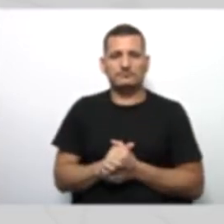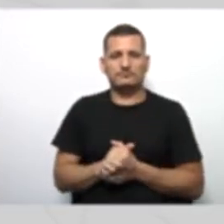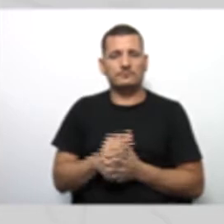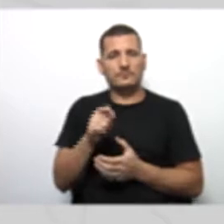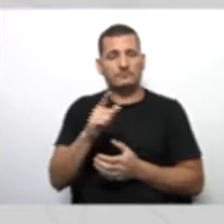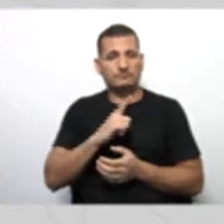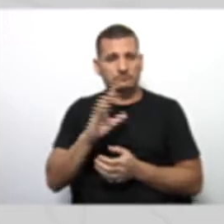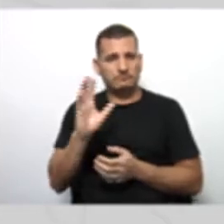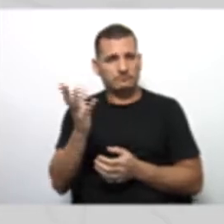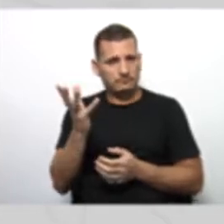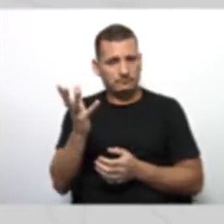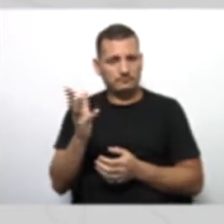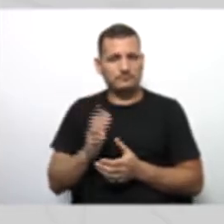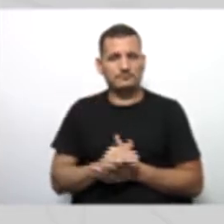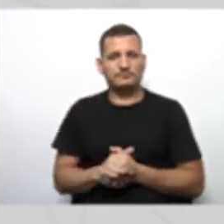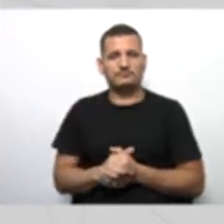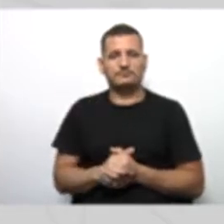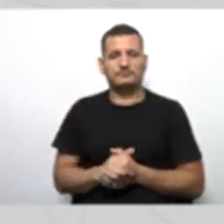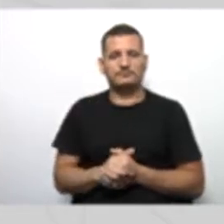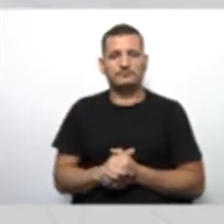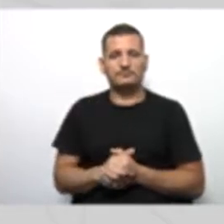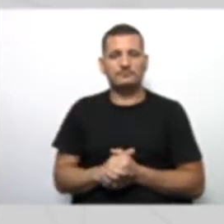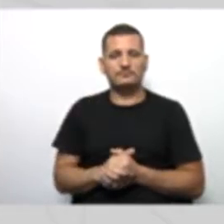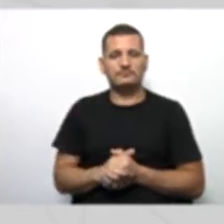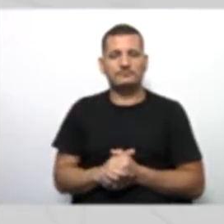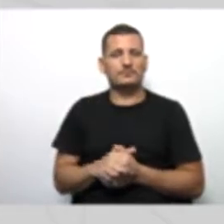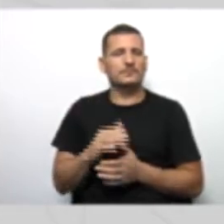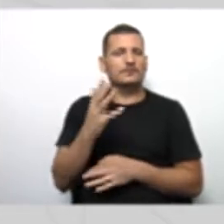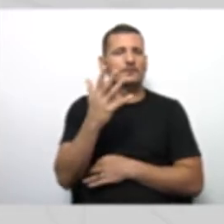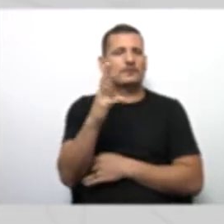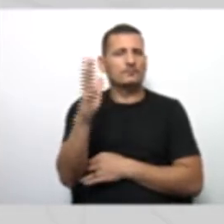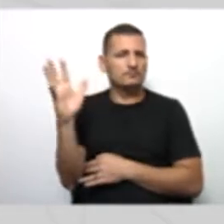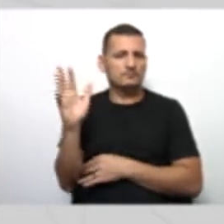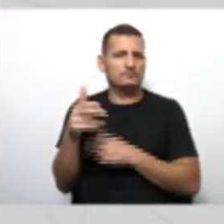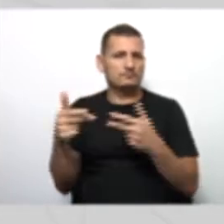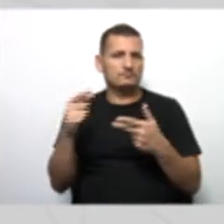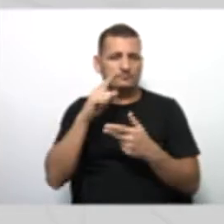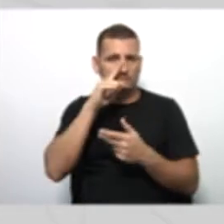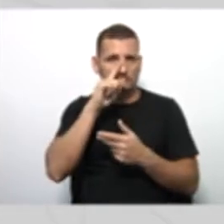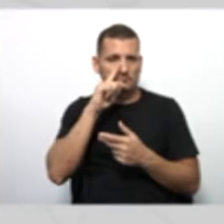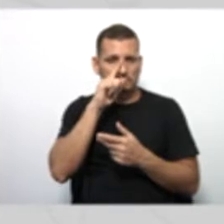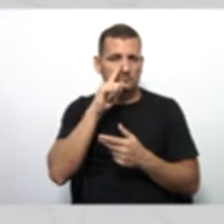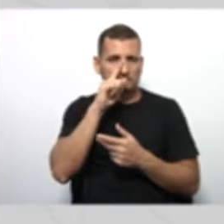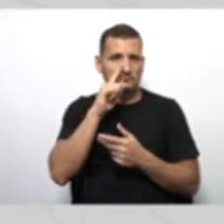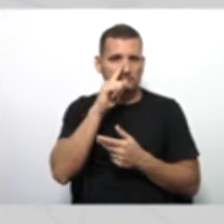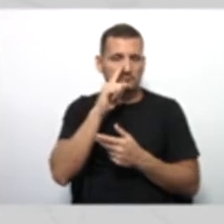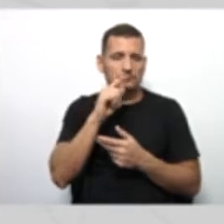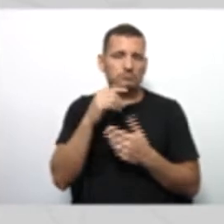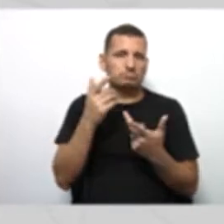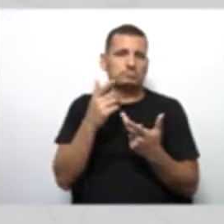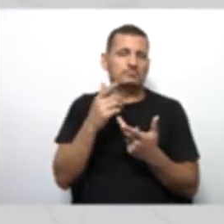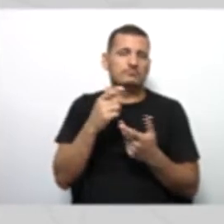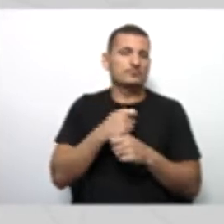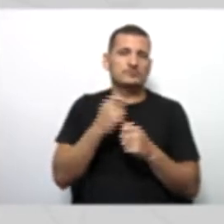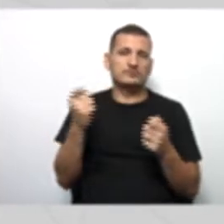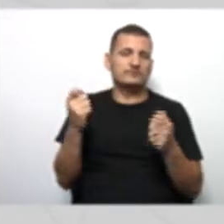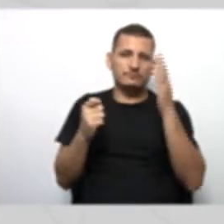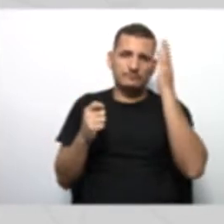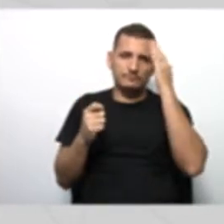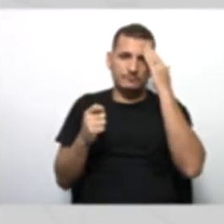tem uma causa. Riscos da natureza, geralmente difícil você prever isso, mas às